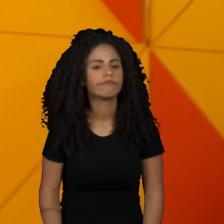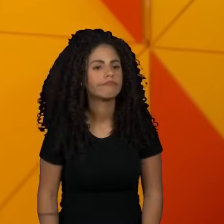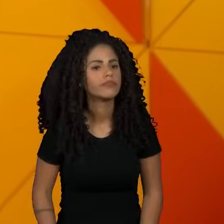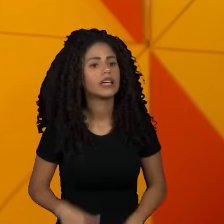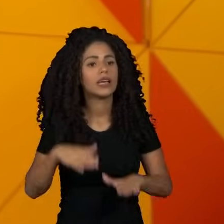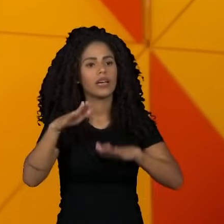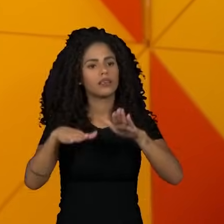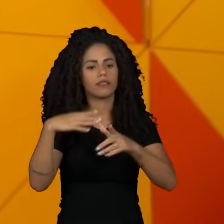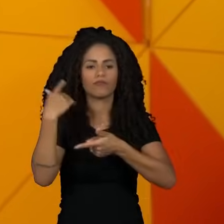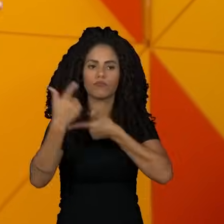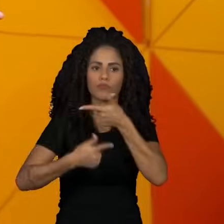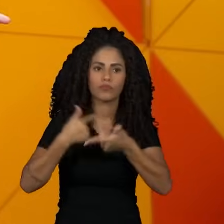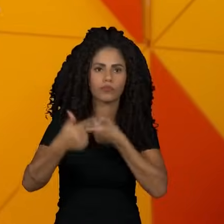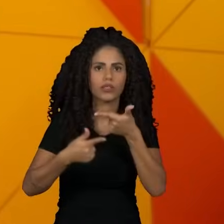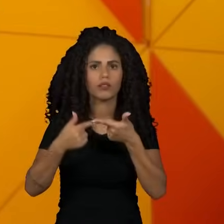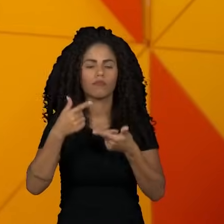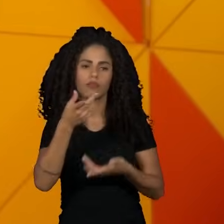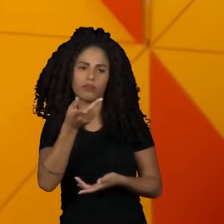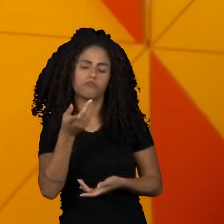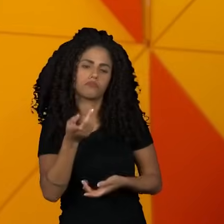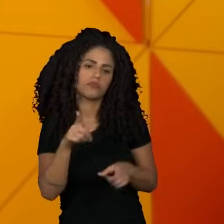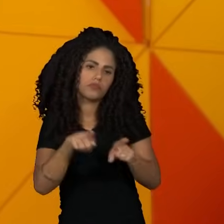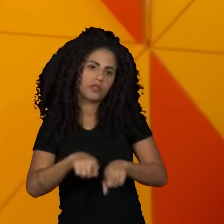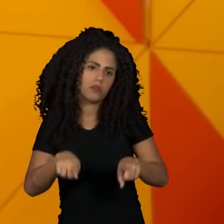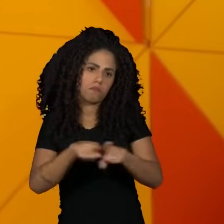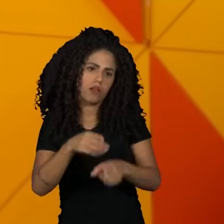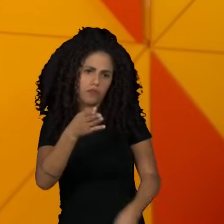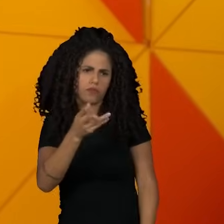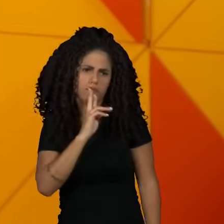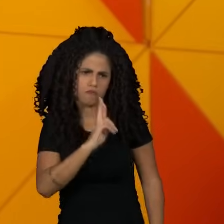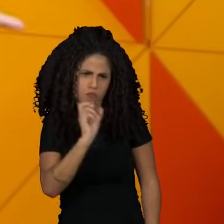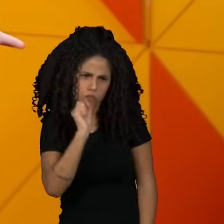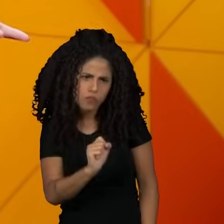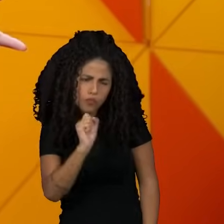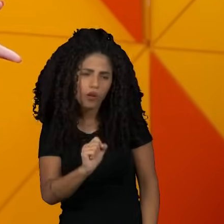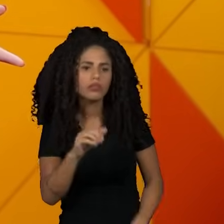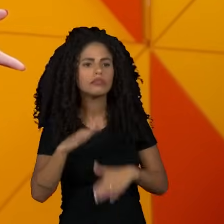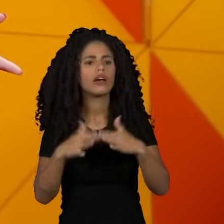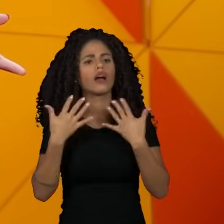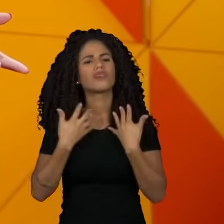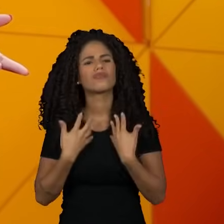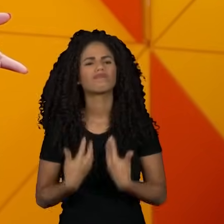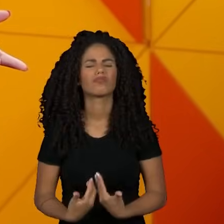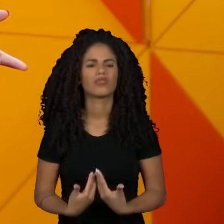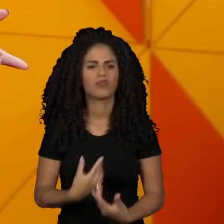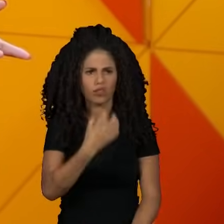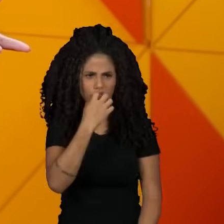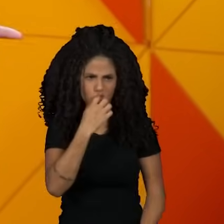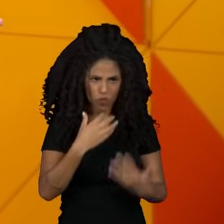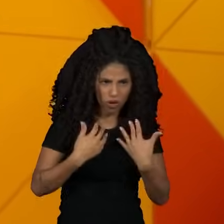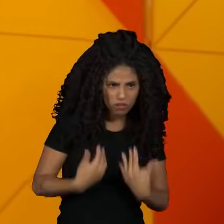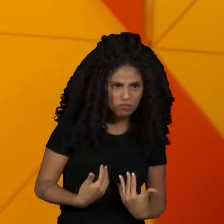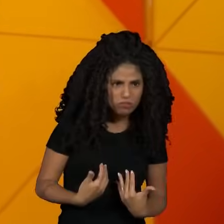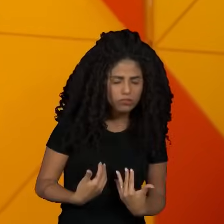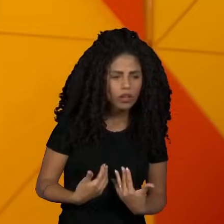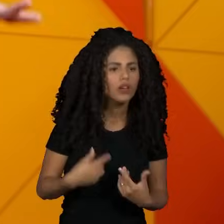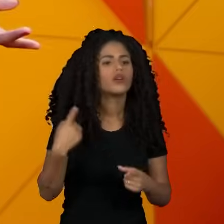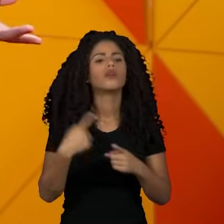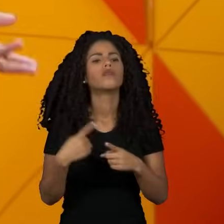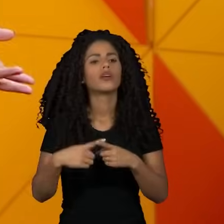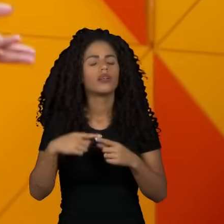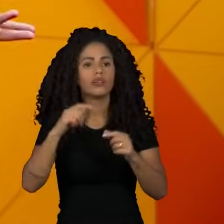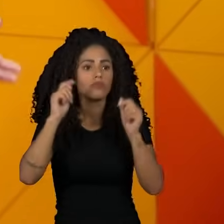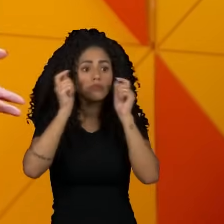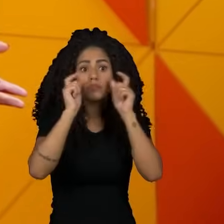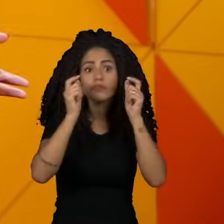que é um trabalho, não sei se você sabe disso, Clarice, se você podia responder pra gente, meio cansativo para o cachorro, porque assim, ele precisa ficar em